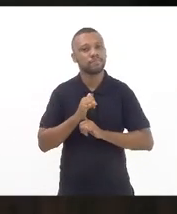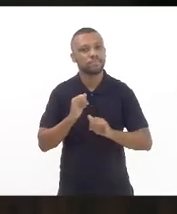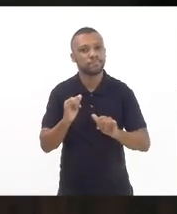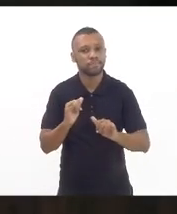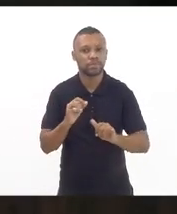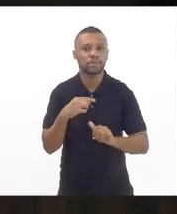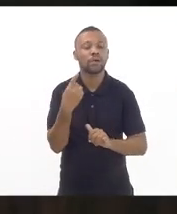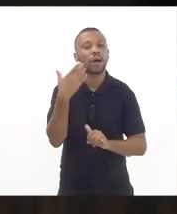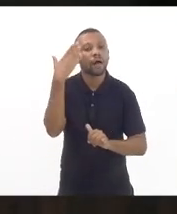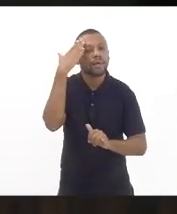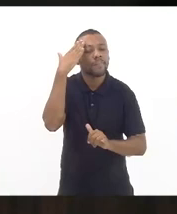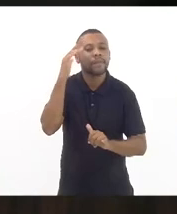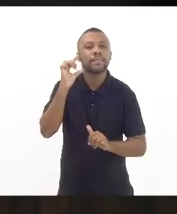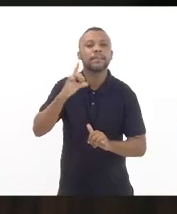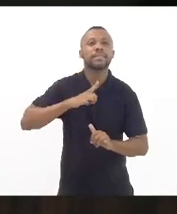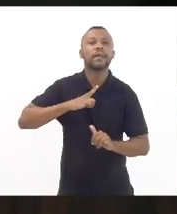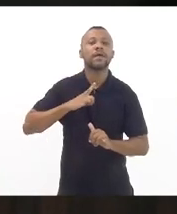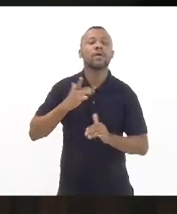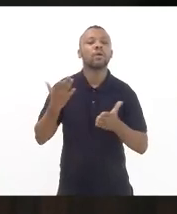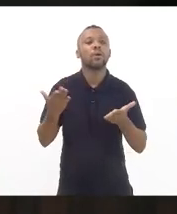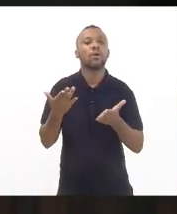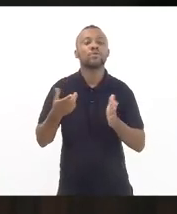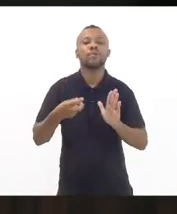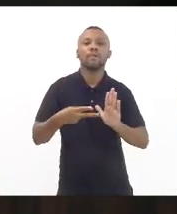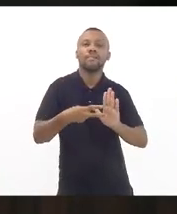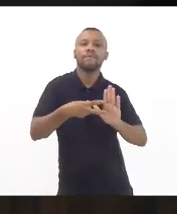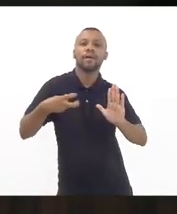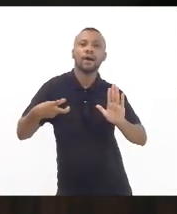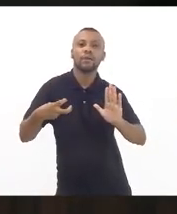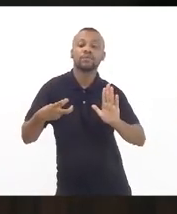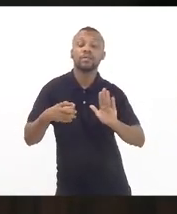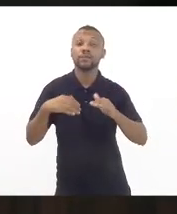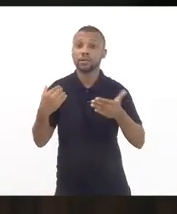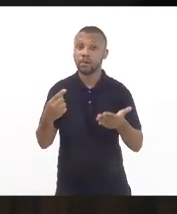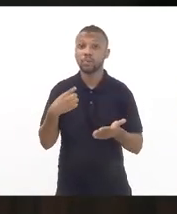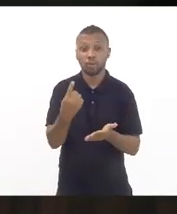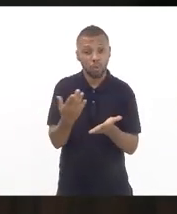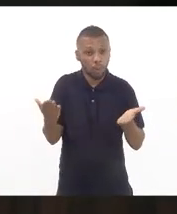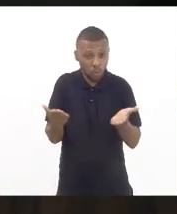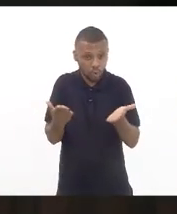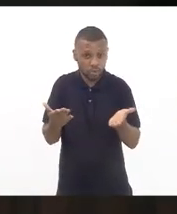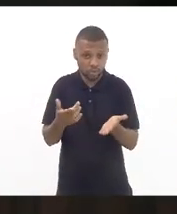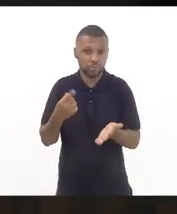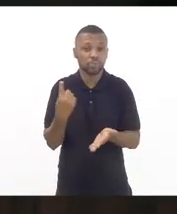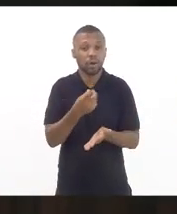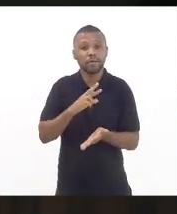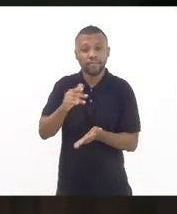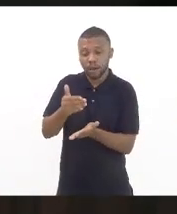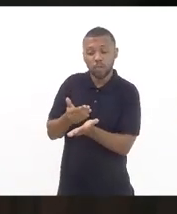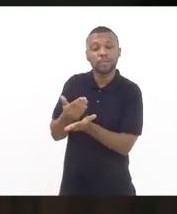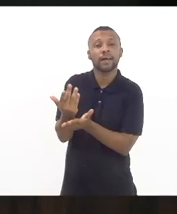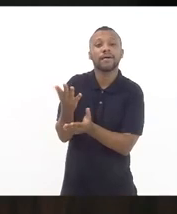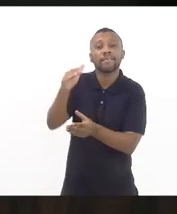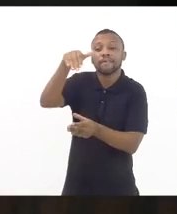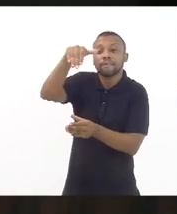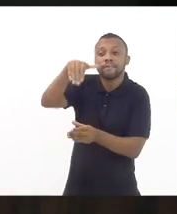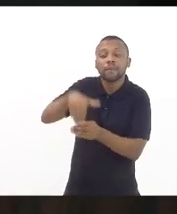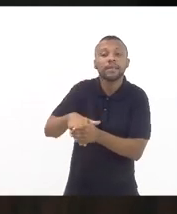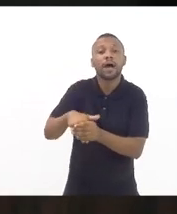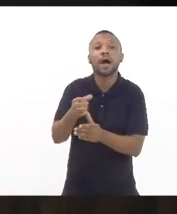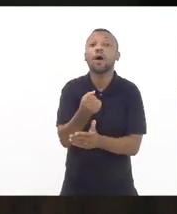os vetos e nós vamos à votação de alguns vetos nominais. Apartado